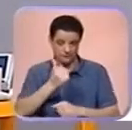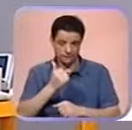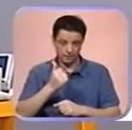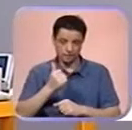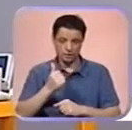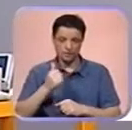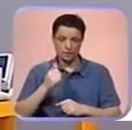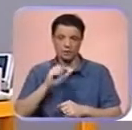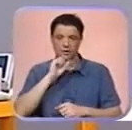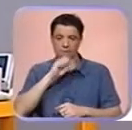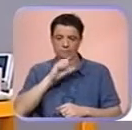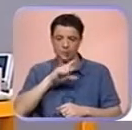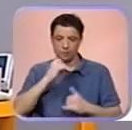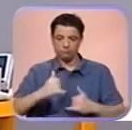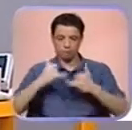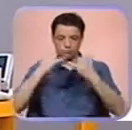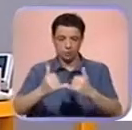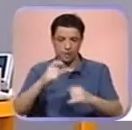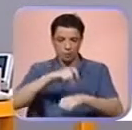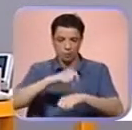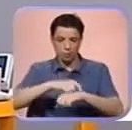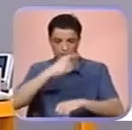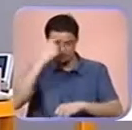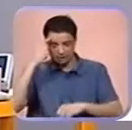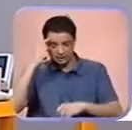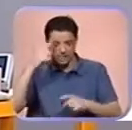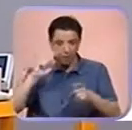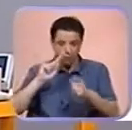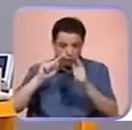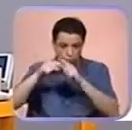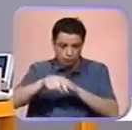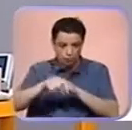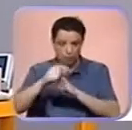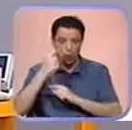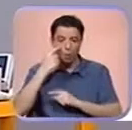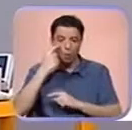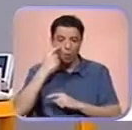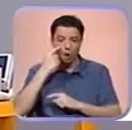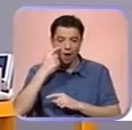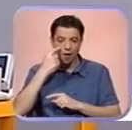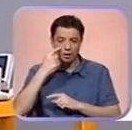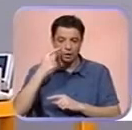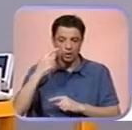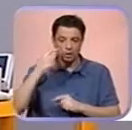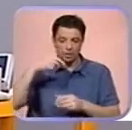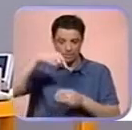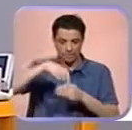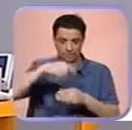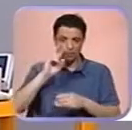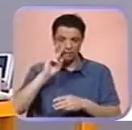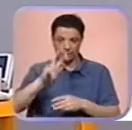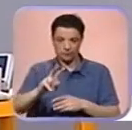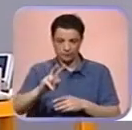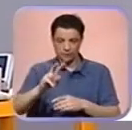avançar para uma outra doença, também no fundo do olho, portanto, também destas que nós conseguimos ver através